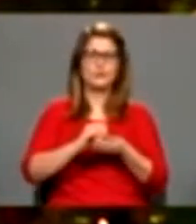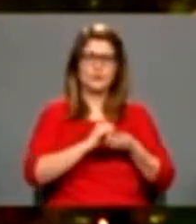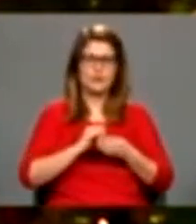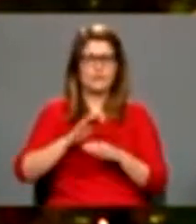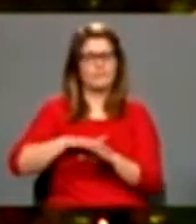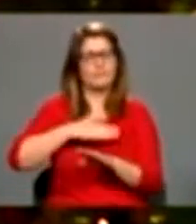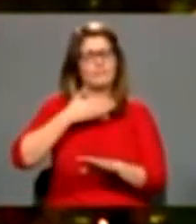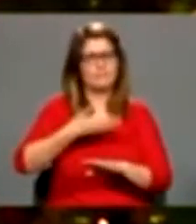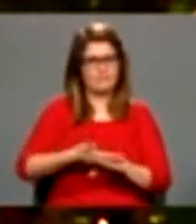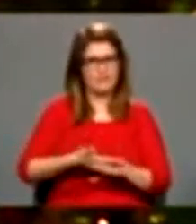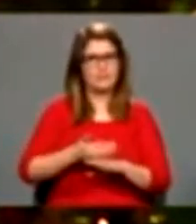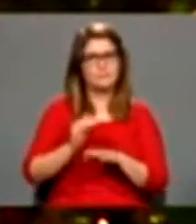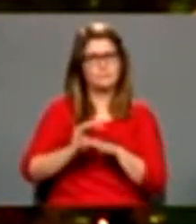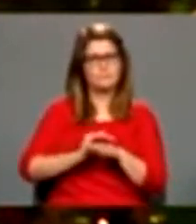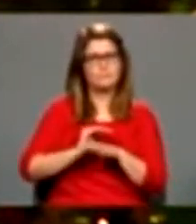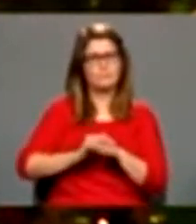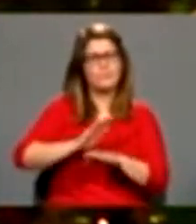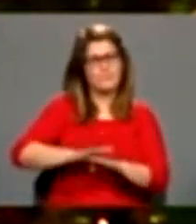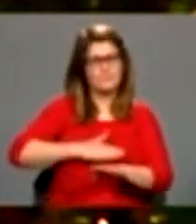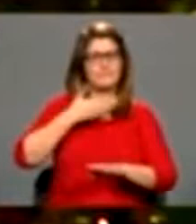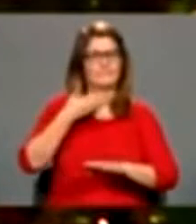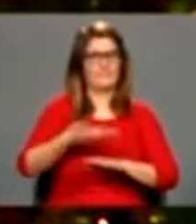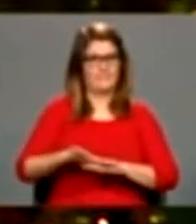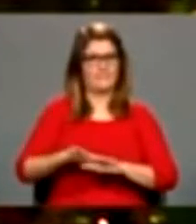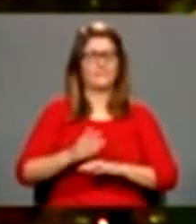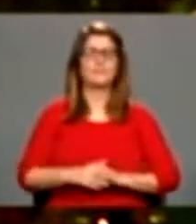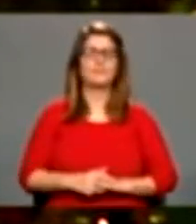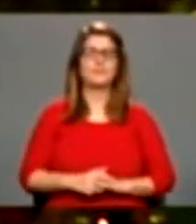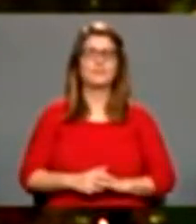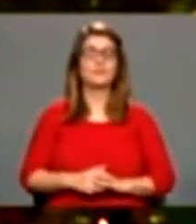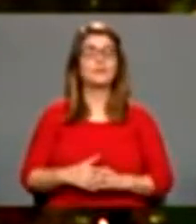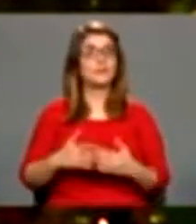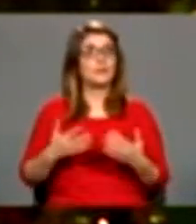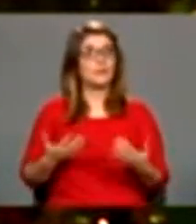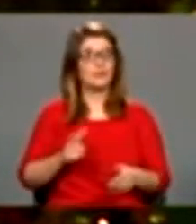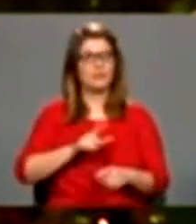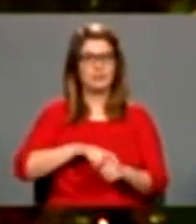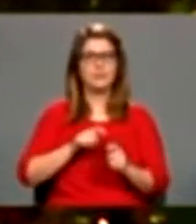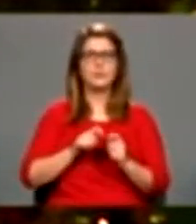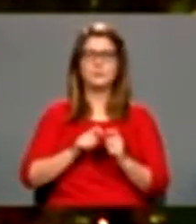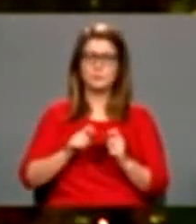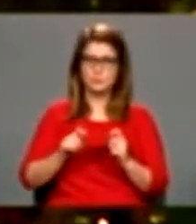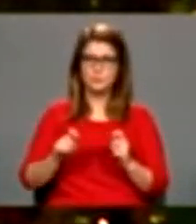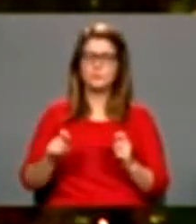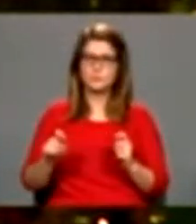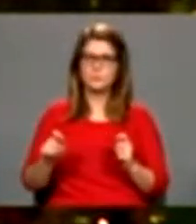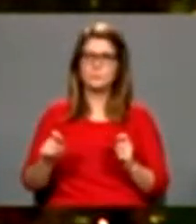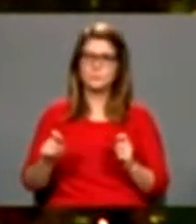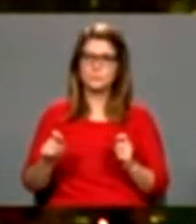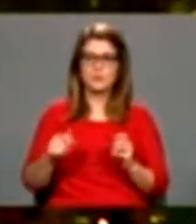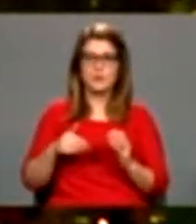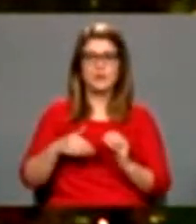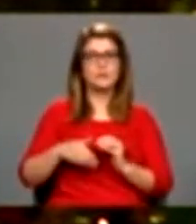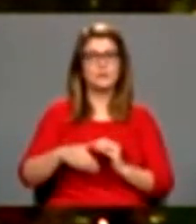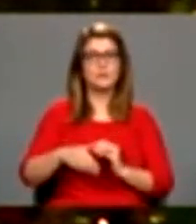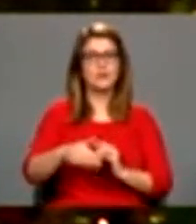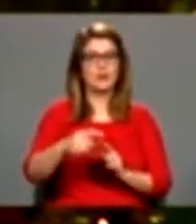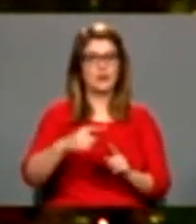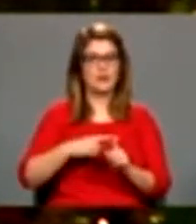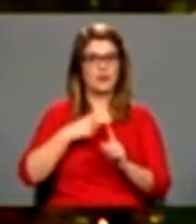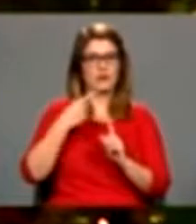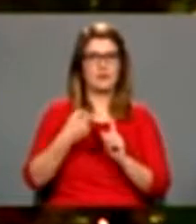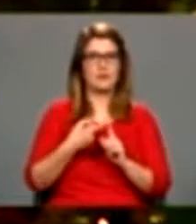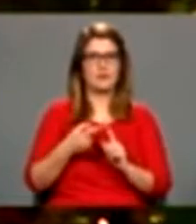mais fraterno este é também um tempo em que pela proximidade do início de mais um